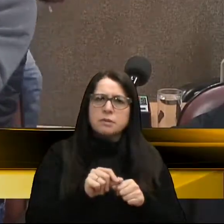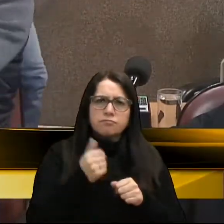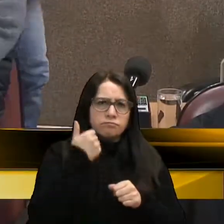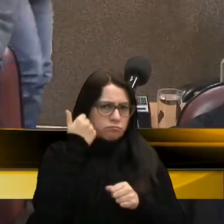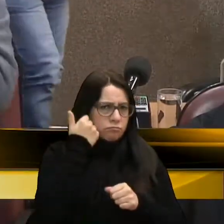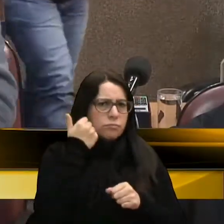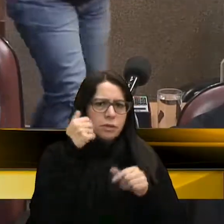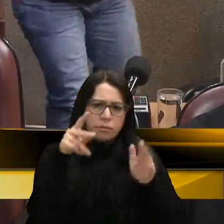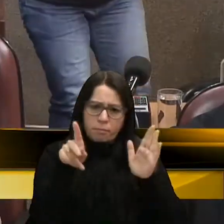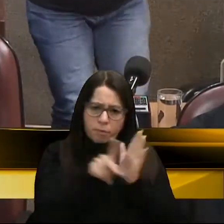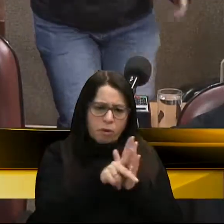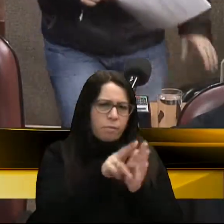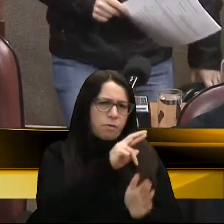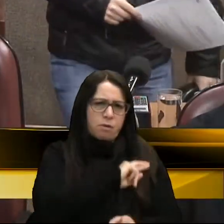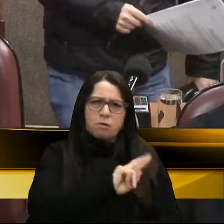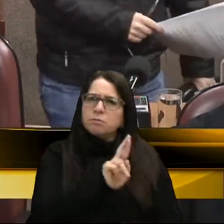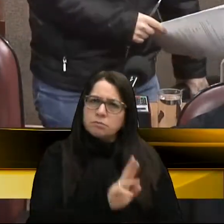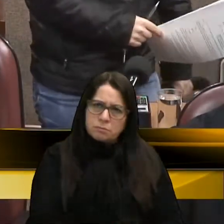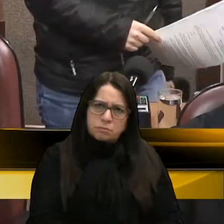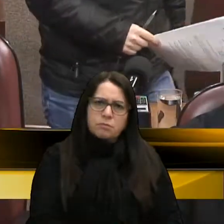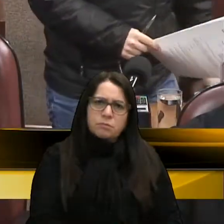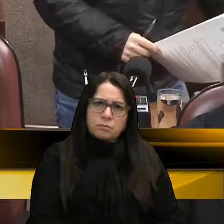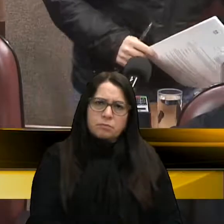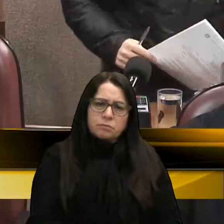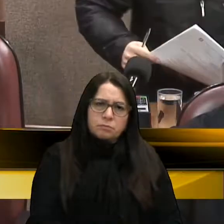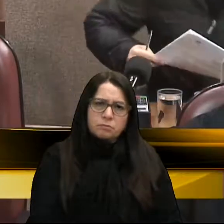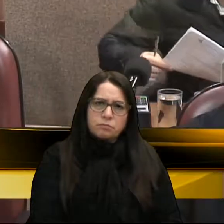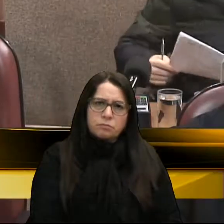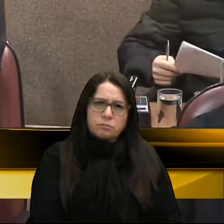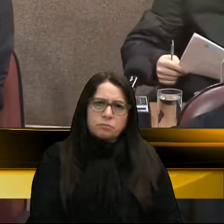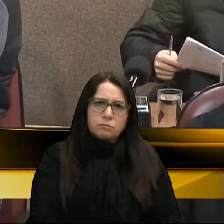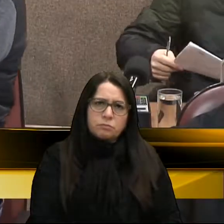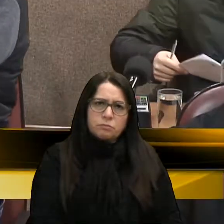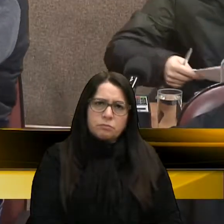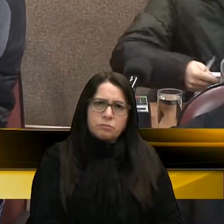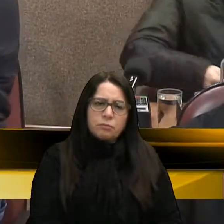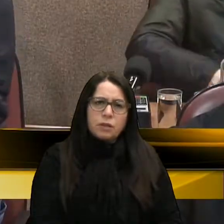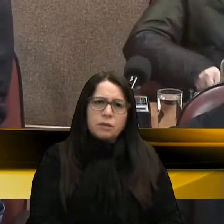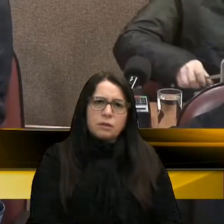dentro da própria religião, que deveria ser